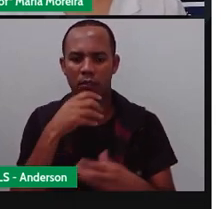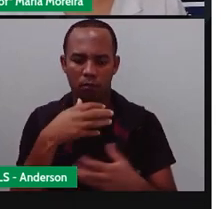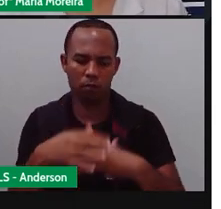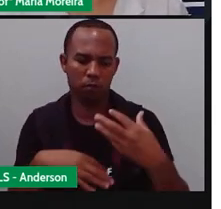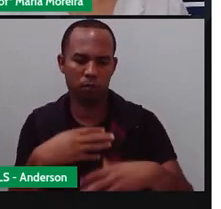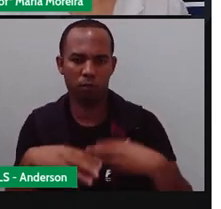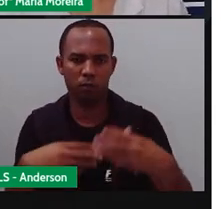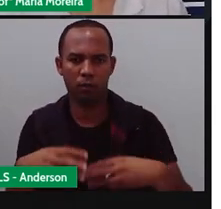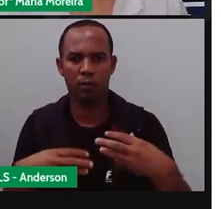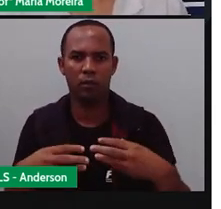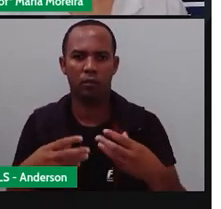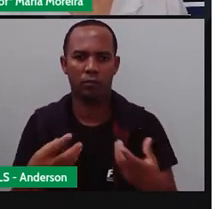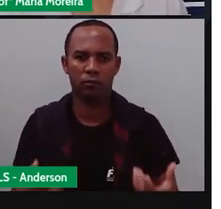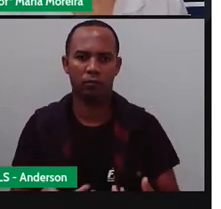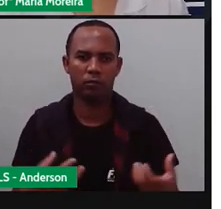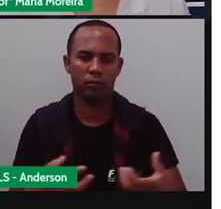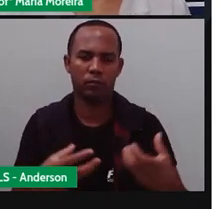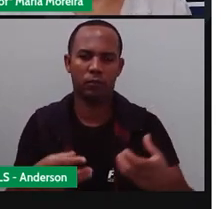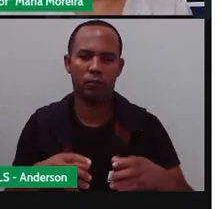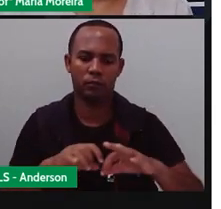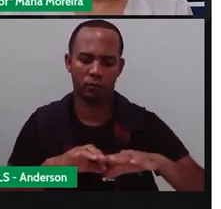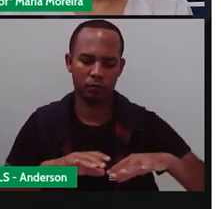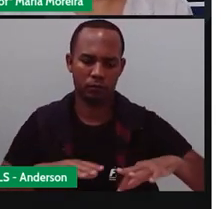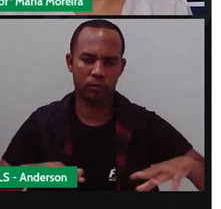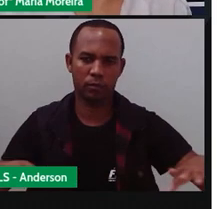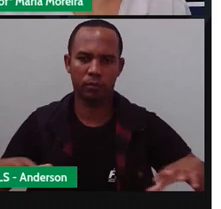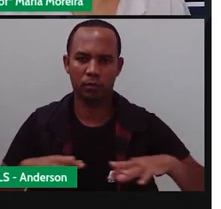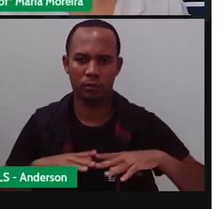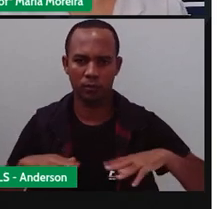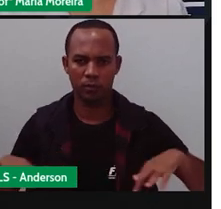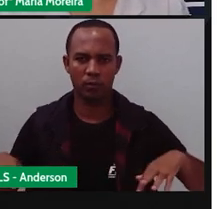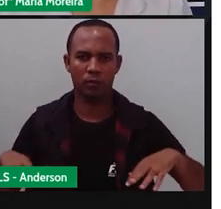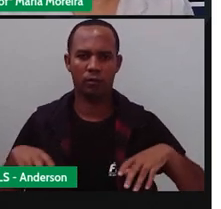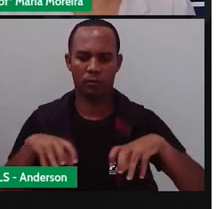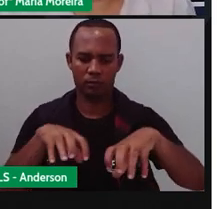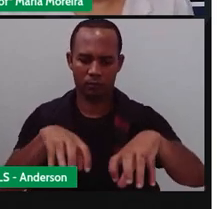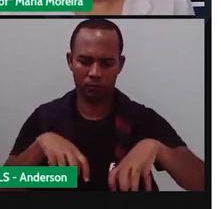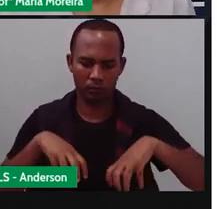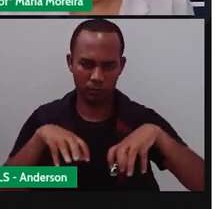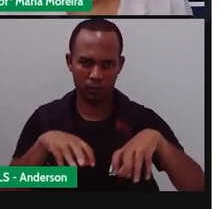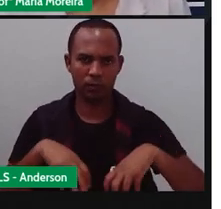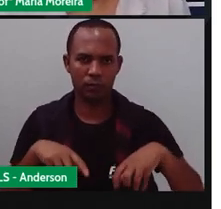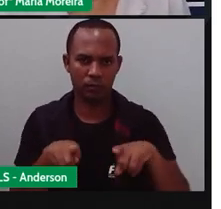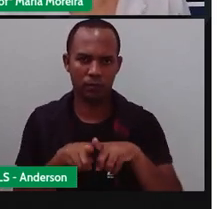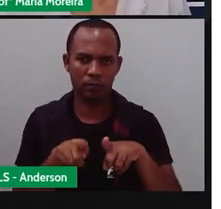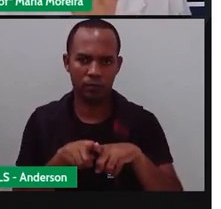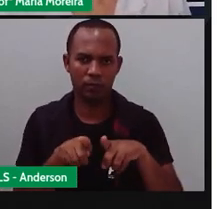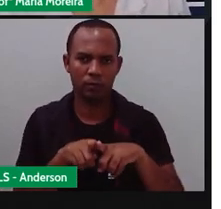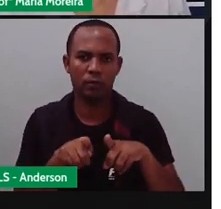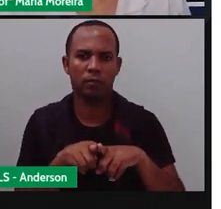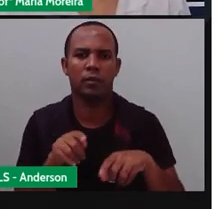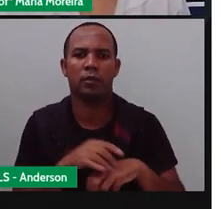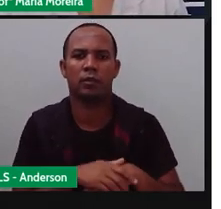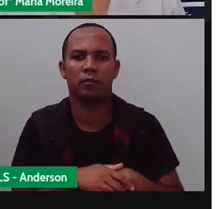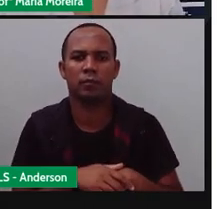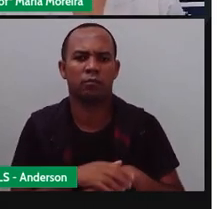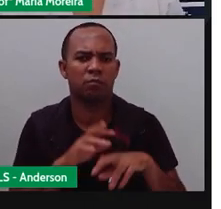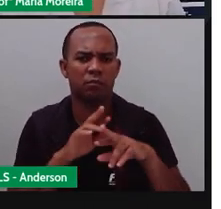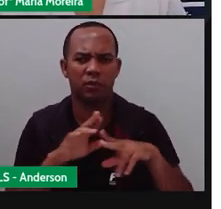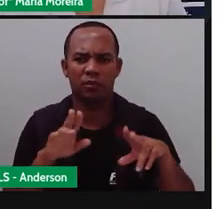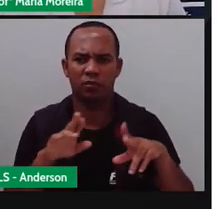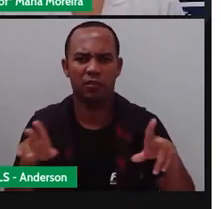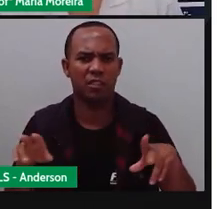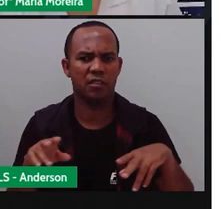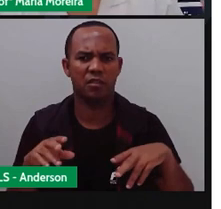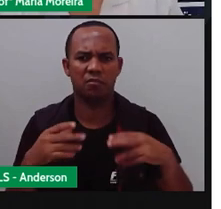moldando canteiros para plantar espalhando fertilizantes né para quem usa o fertilizantes aí e entre